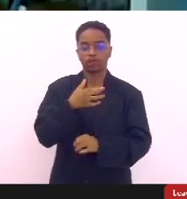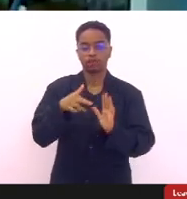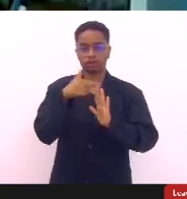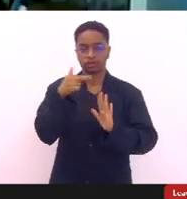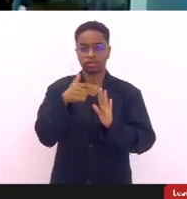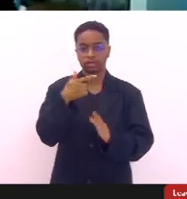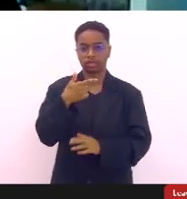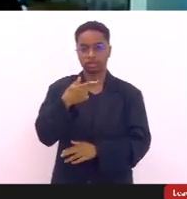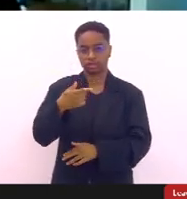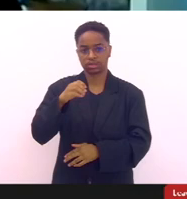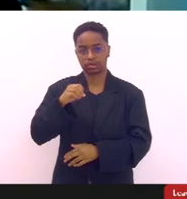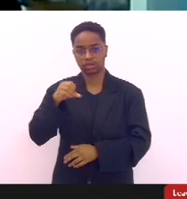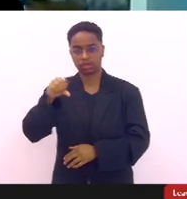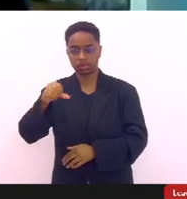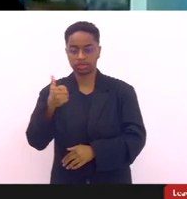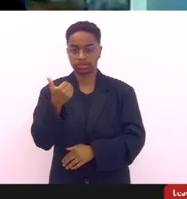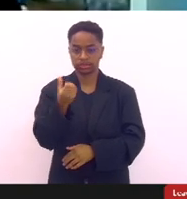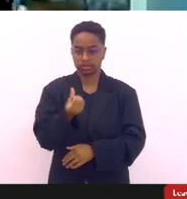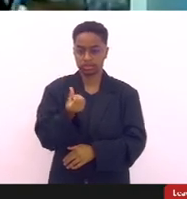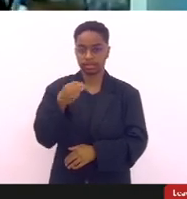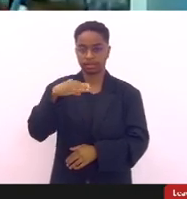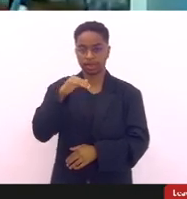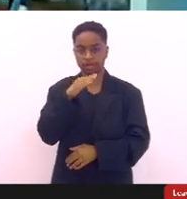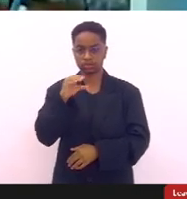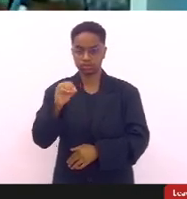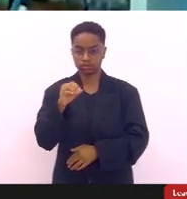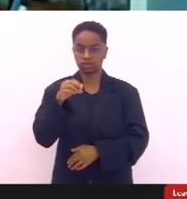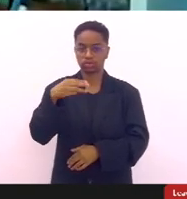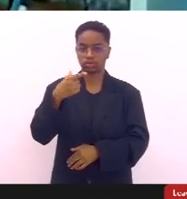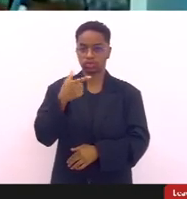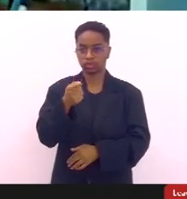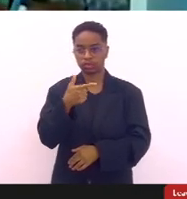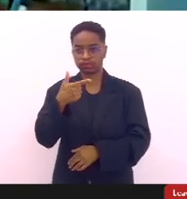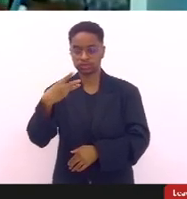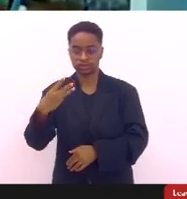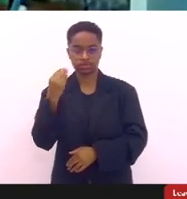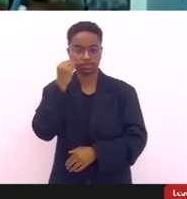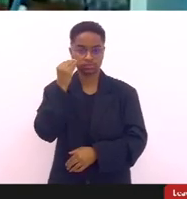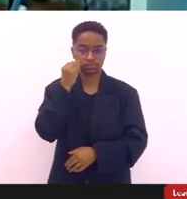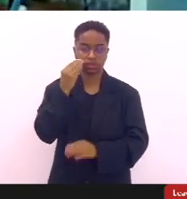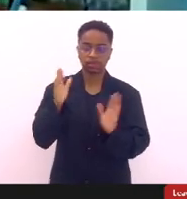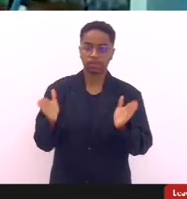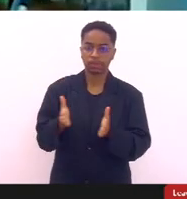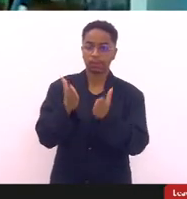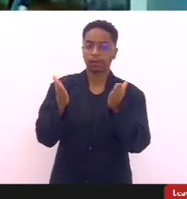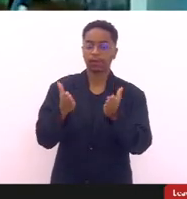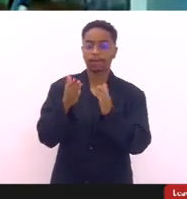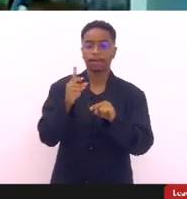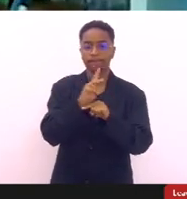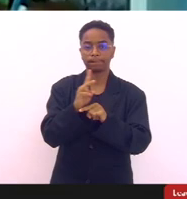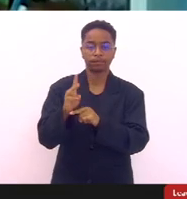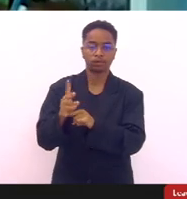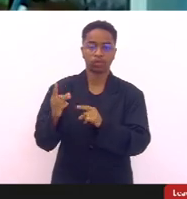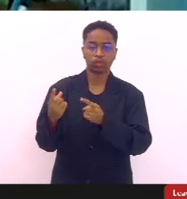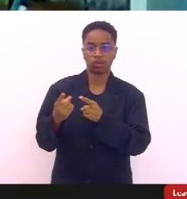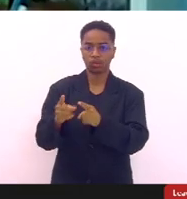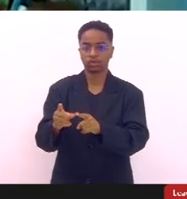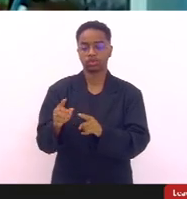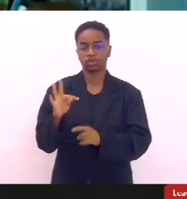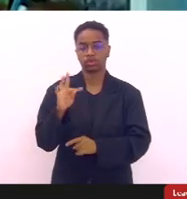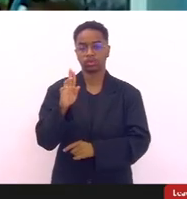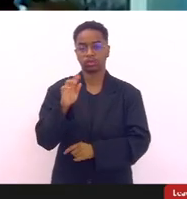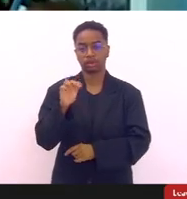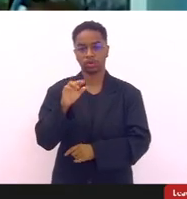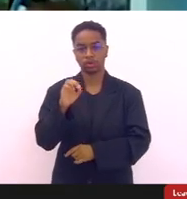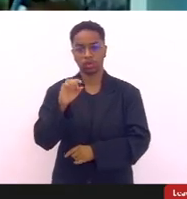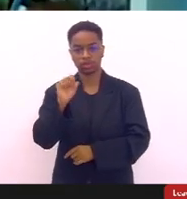16 de março de 2023 para a vigilância e a promoção da tuberculose no Brasil. E é impressionante, o que não falta é papel,